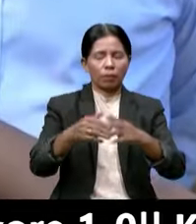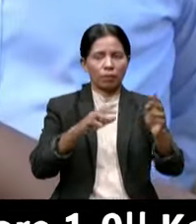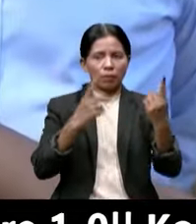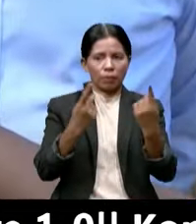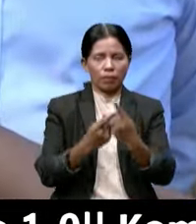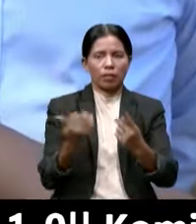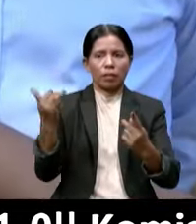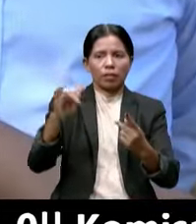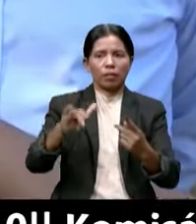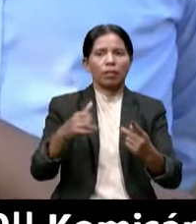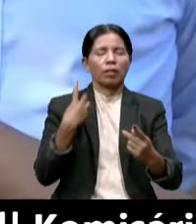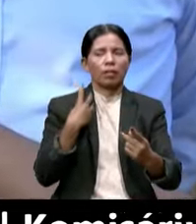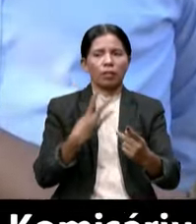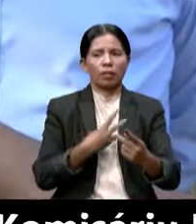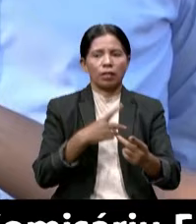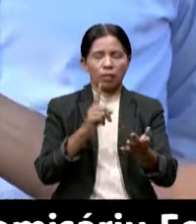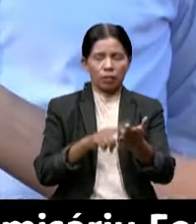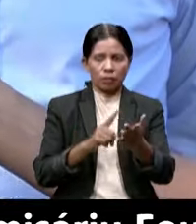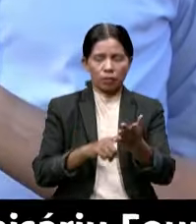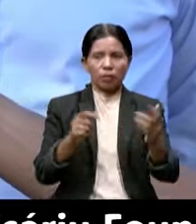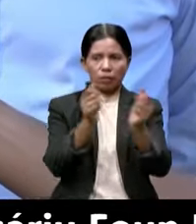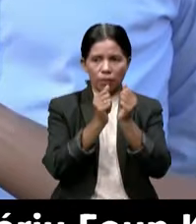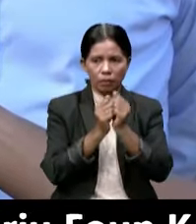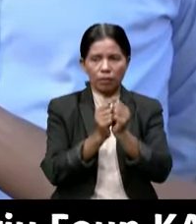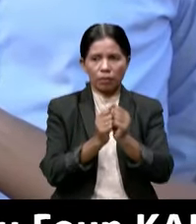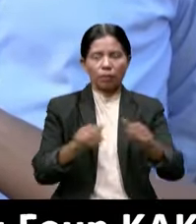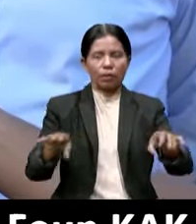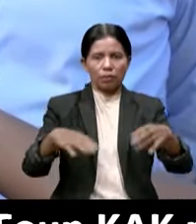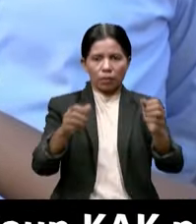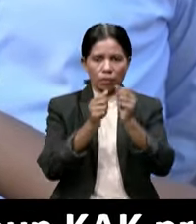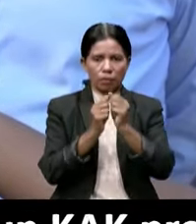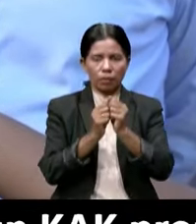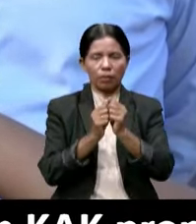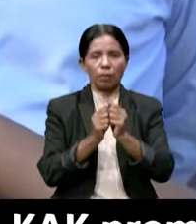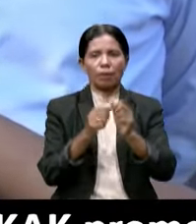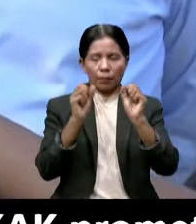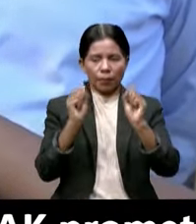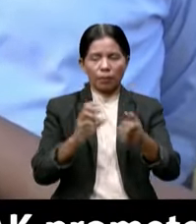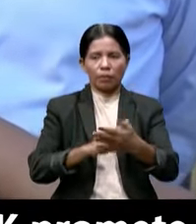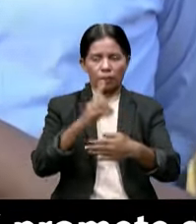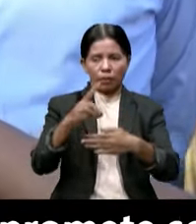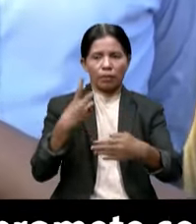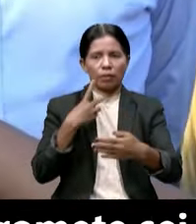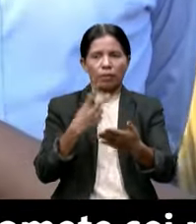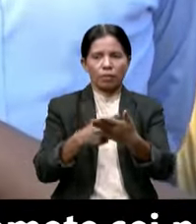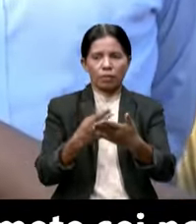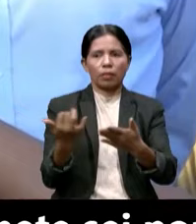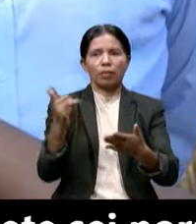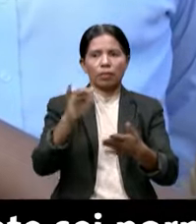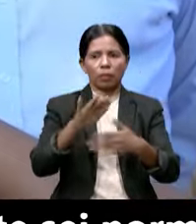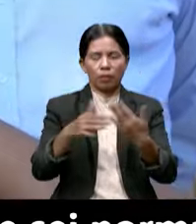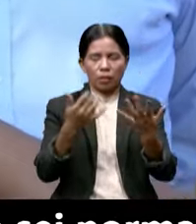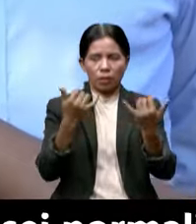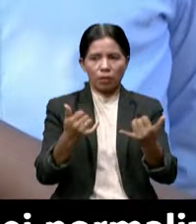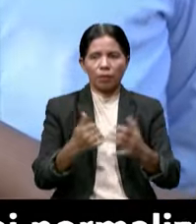SNB, maka ita discute ela, ita serviço a muito que ela, para atu desenvolver tene projeto sira. Agora